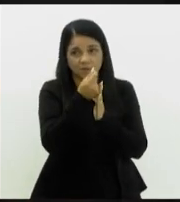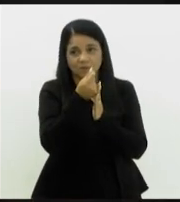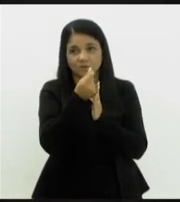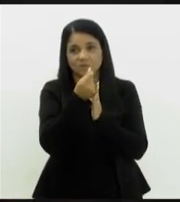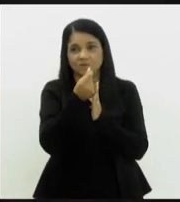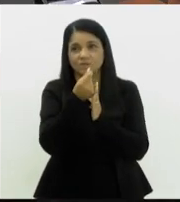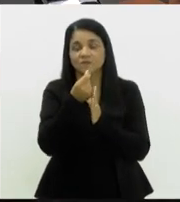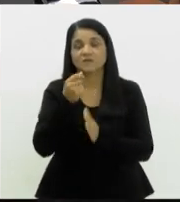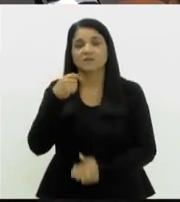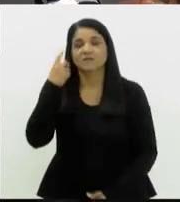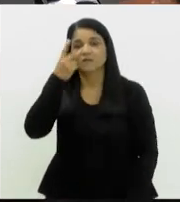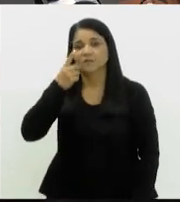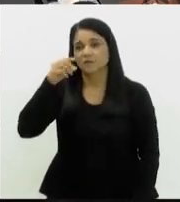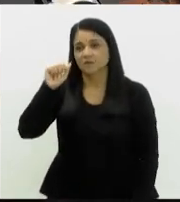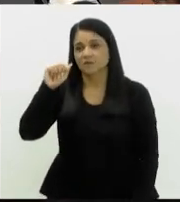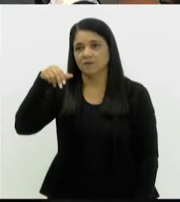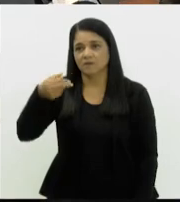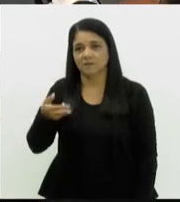deputado André Correia.